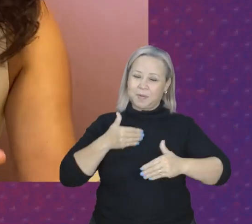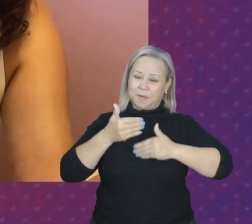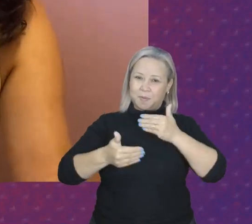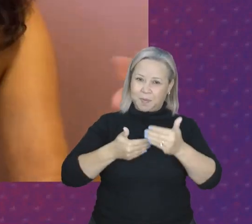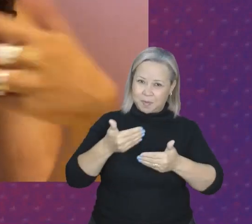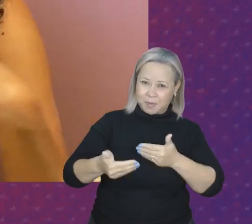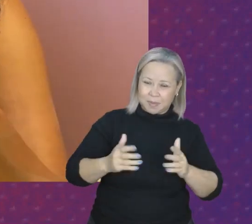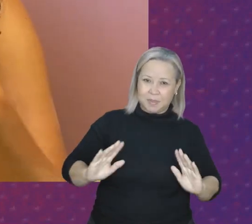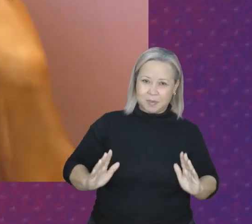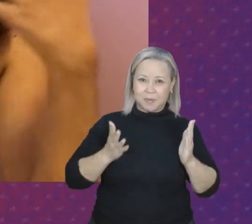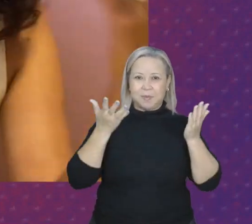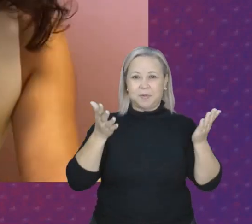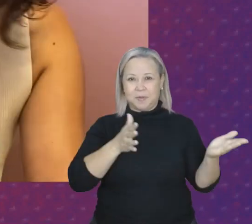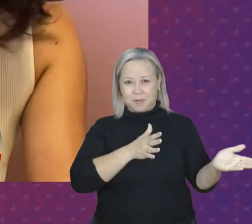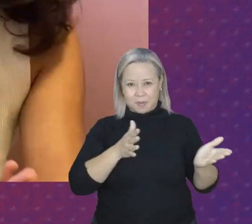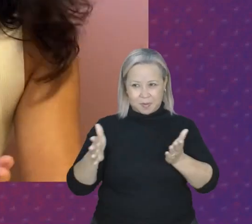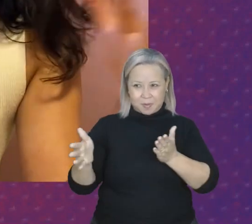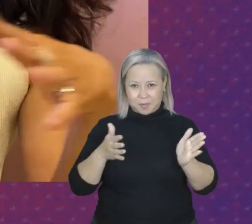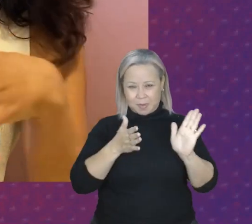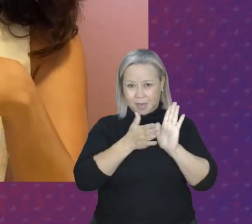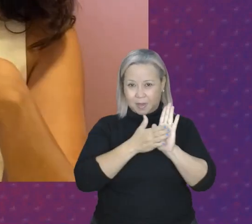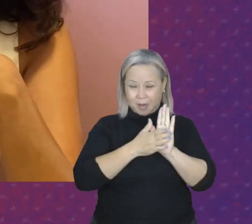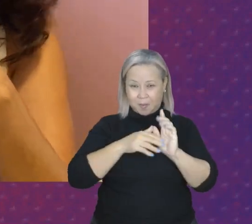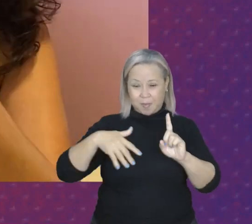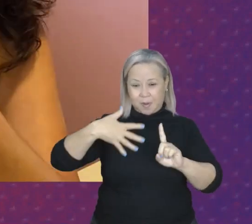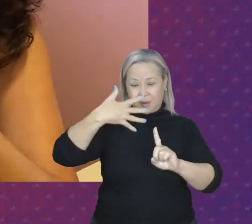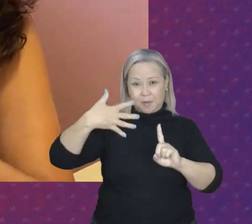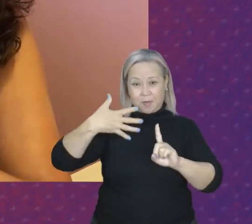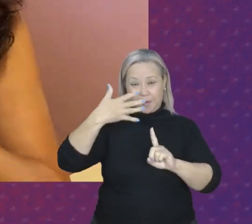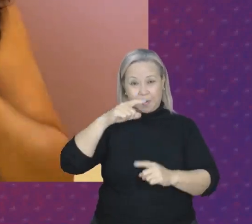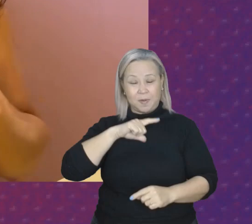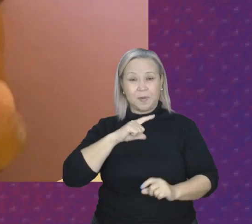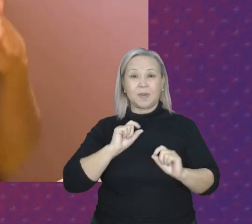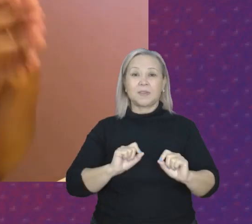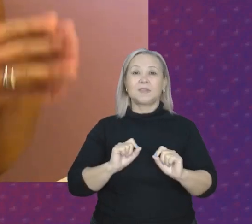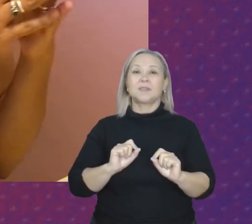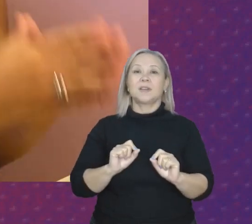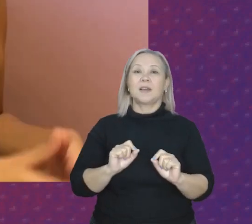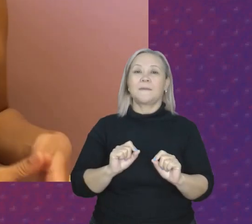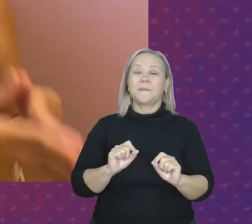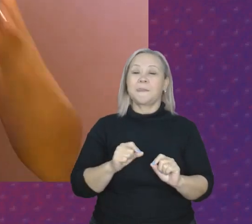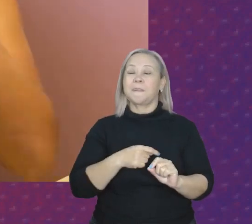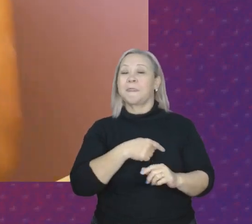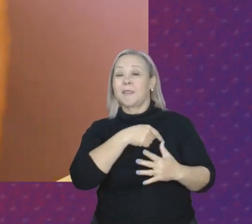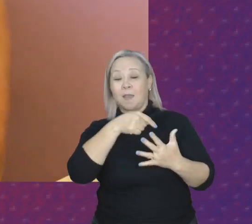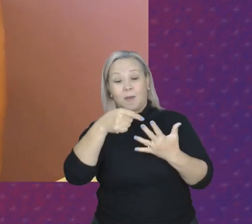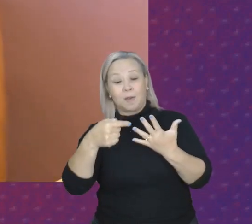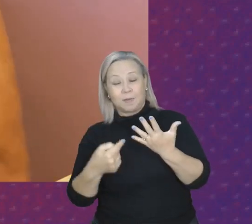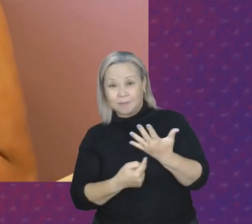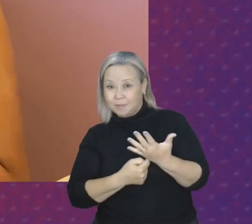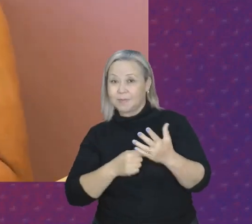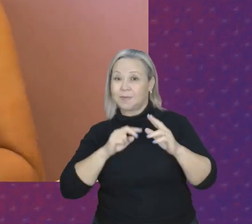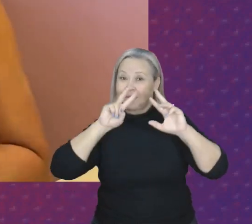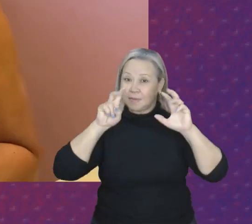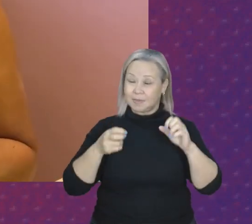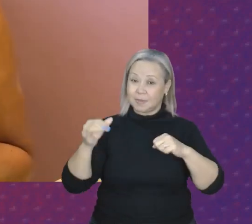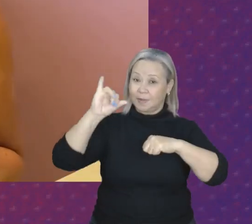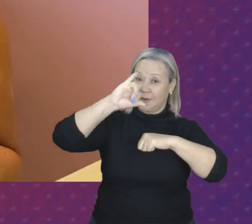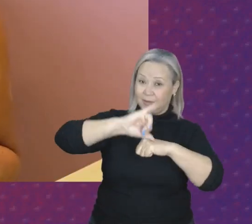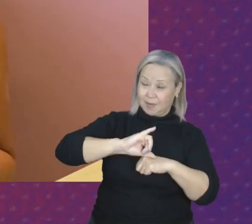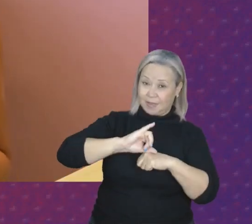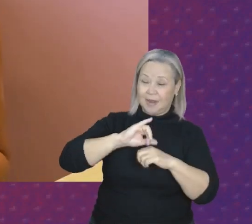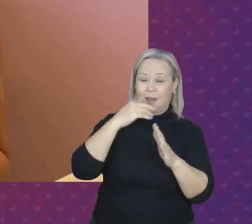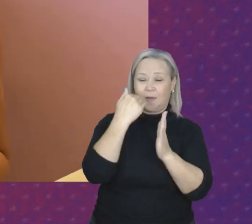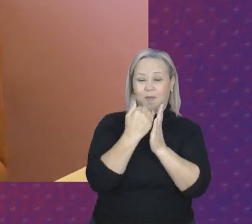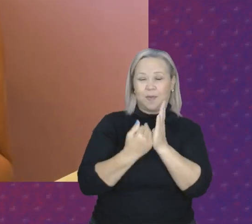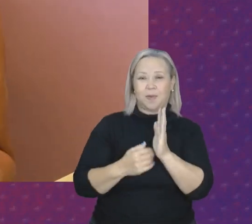nossa campanha, a pauta LGBT ter sido um dos nossos eixos centrais do programa